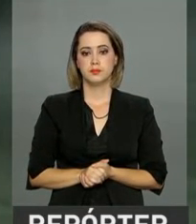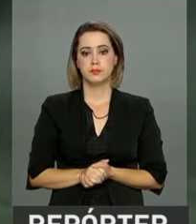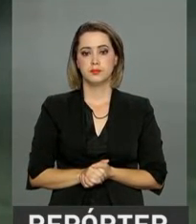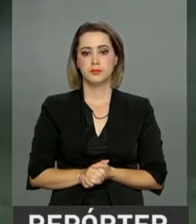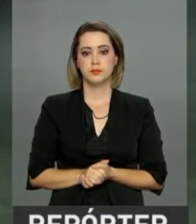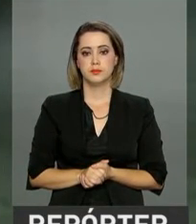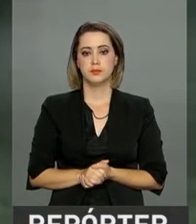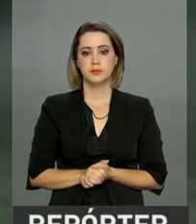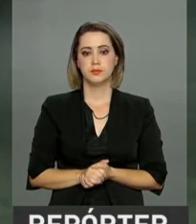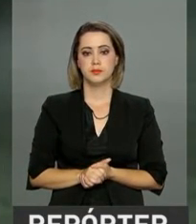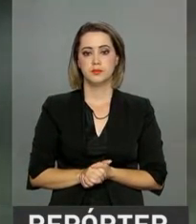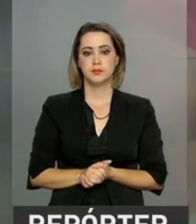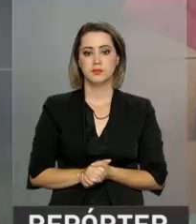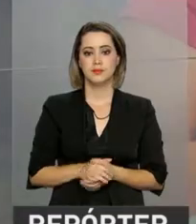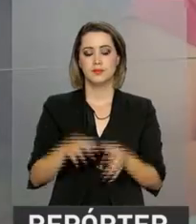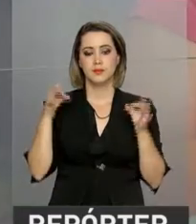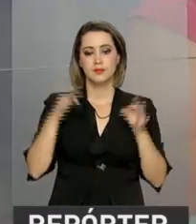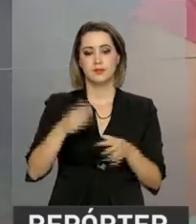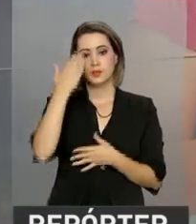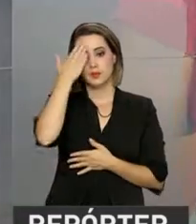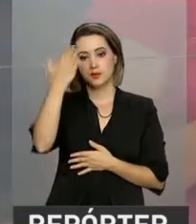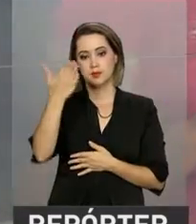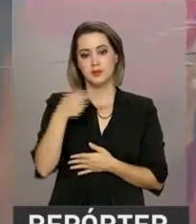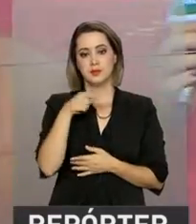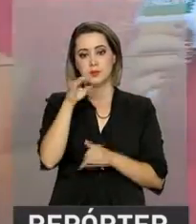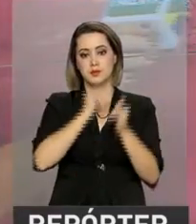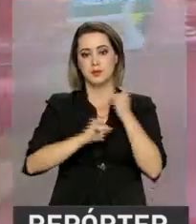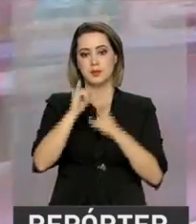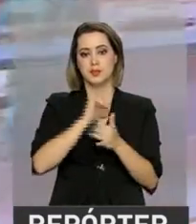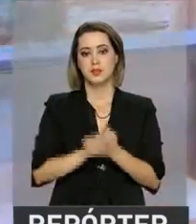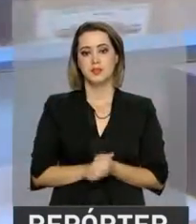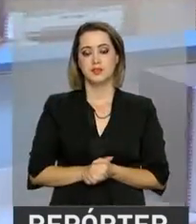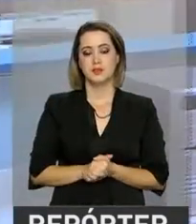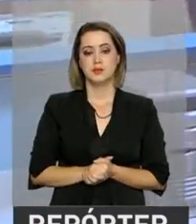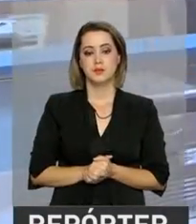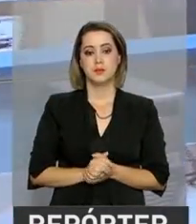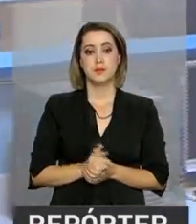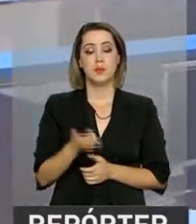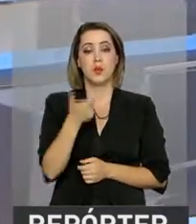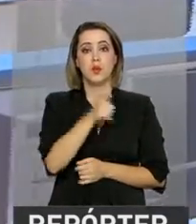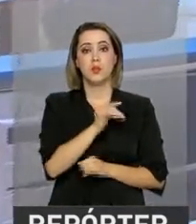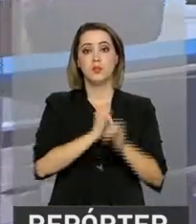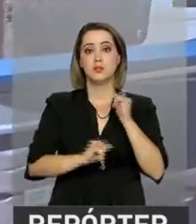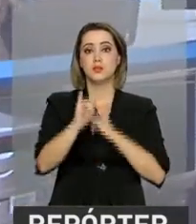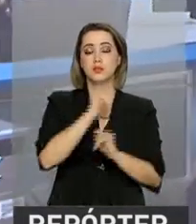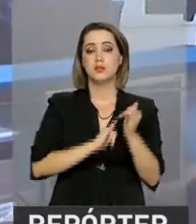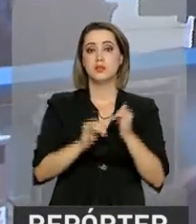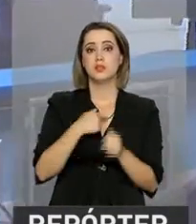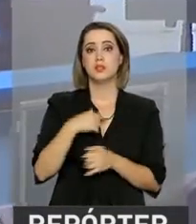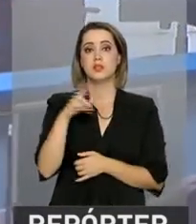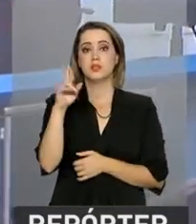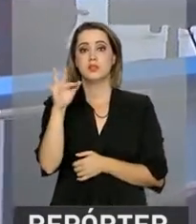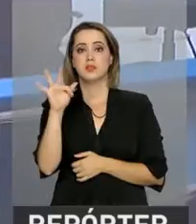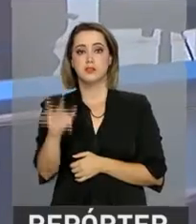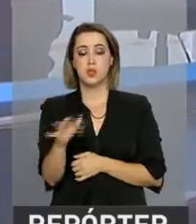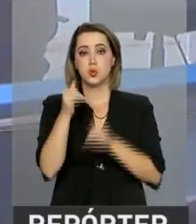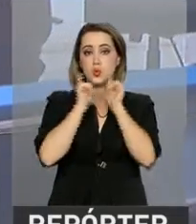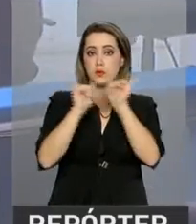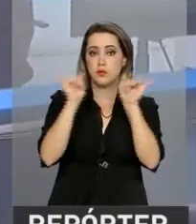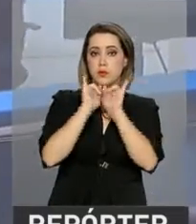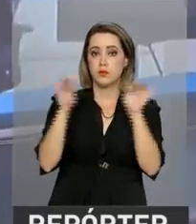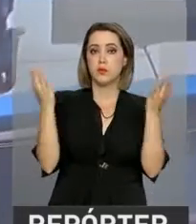passar todo ano nós te agradecemos para essas informações e mais uma informação aqui a receita federal divulgou agora pouco